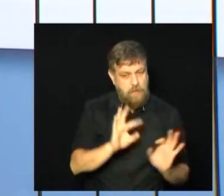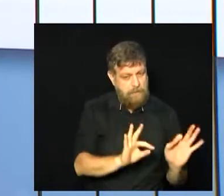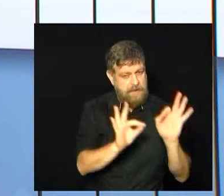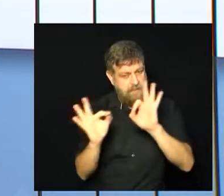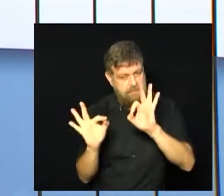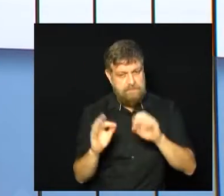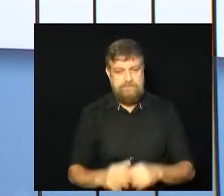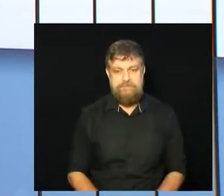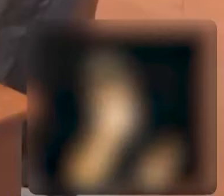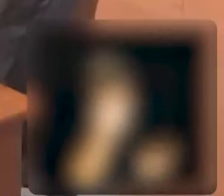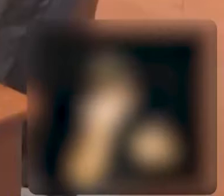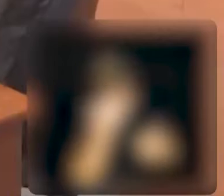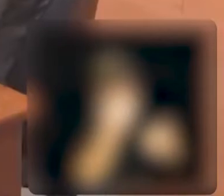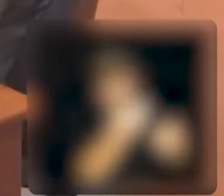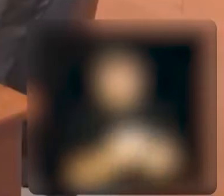Acompanhe.